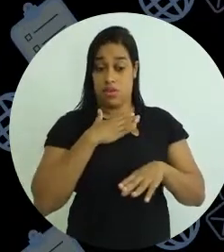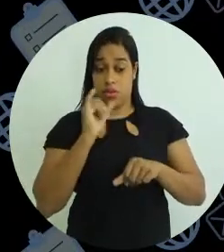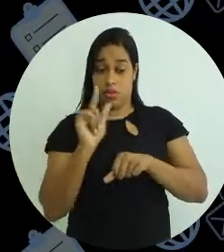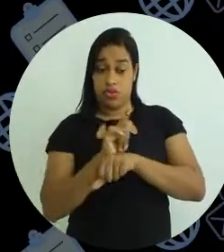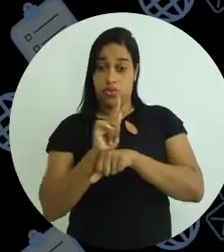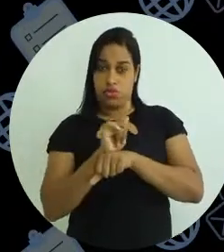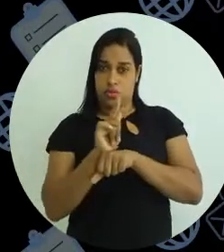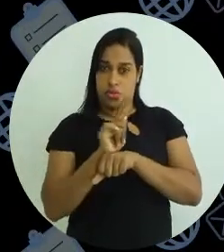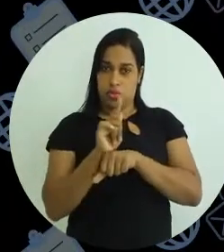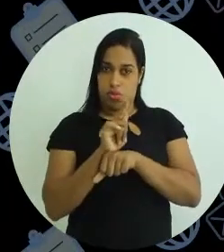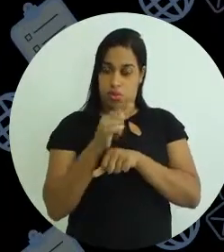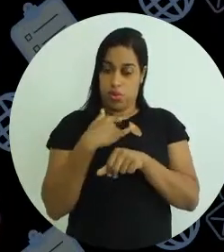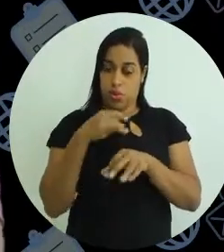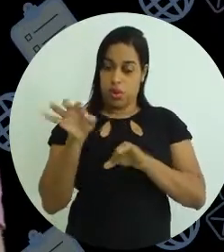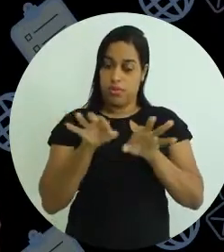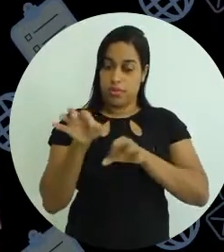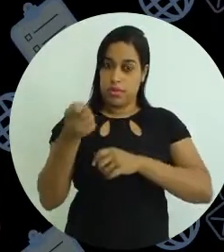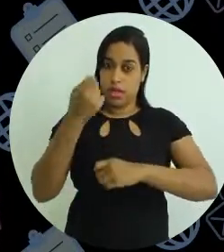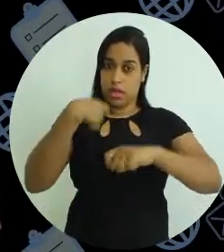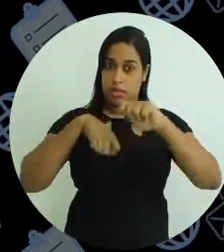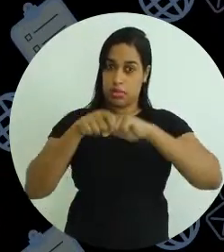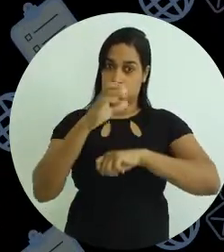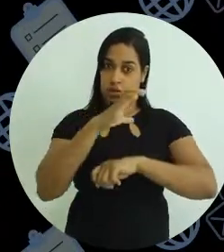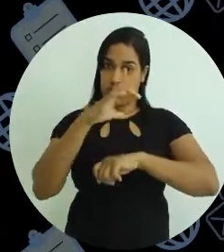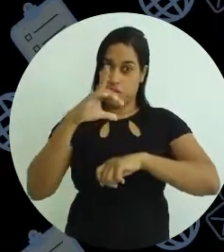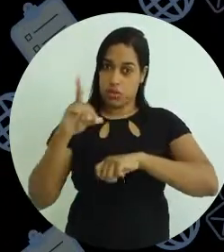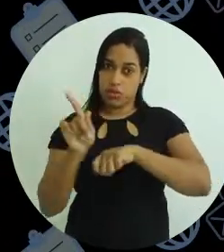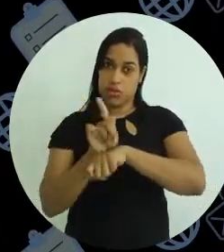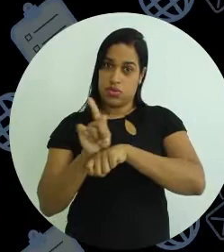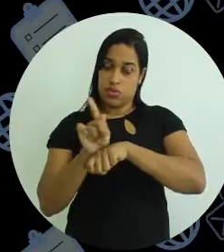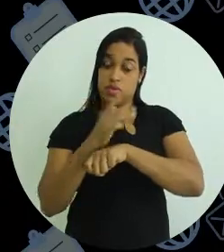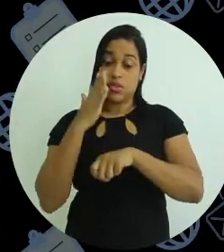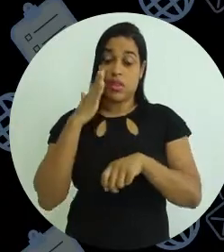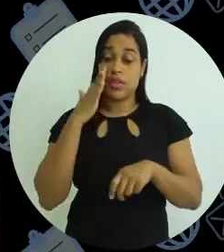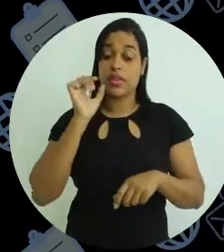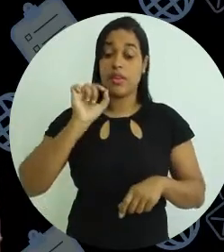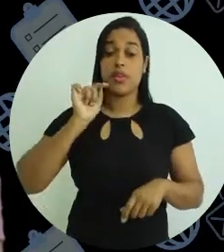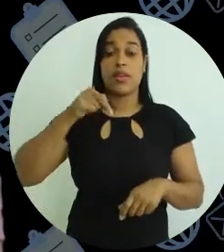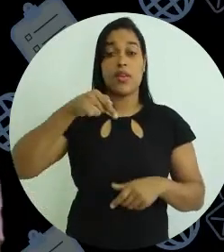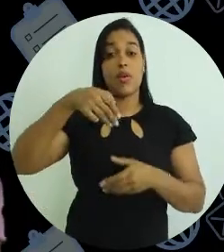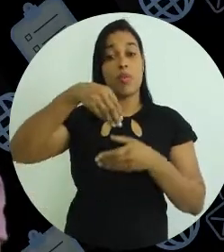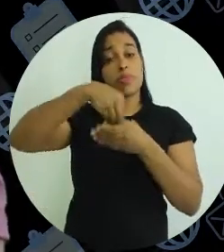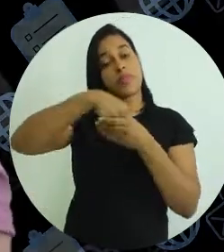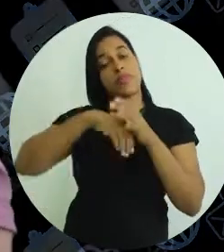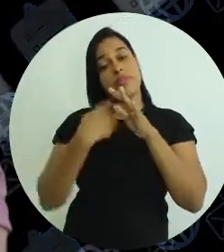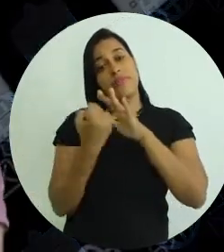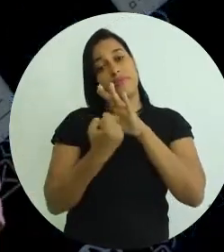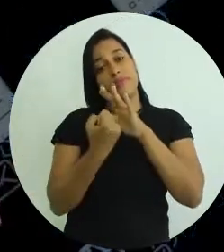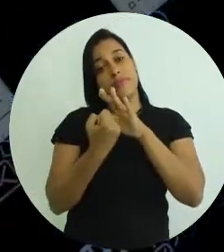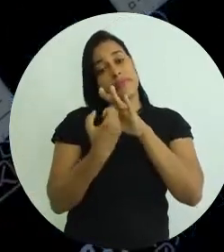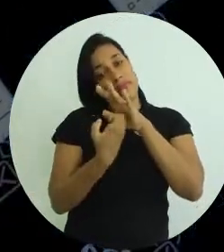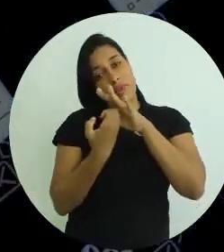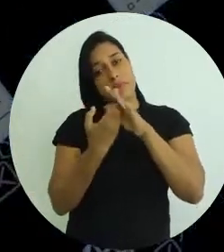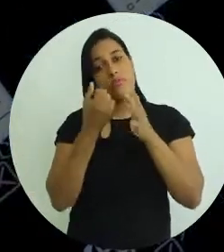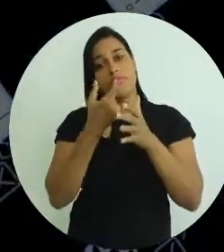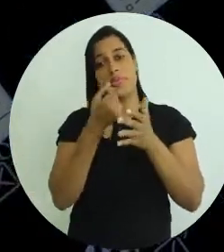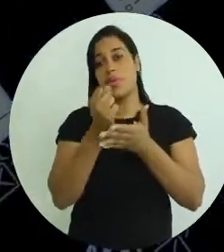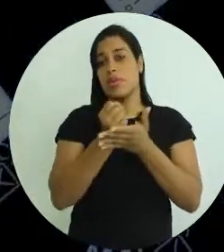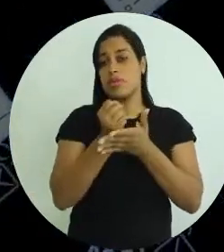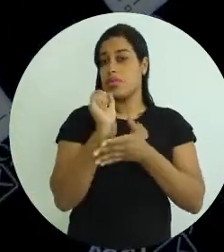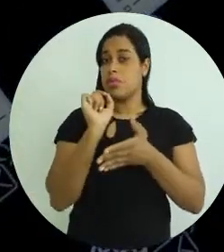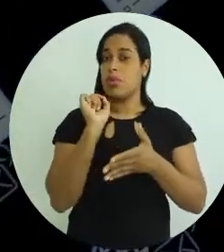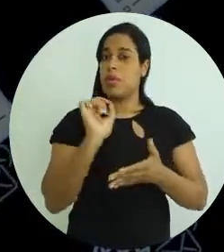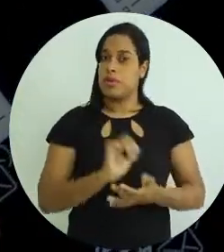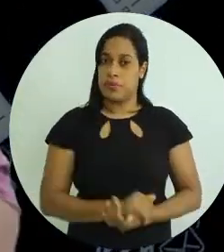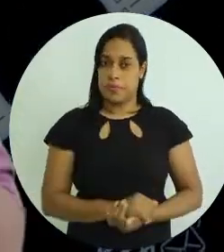posição um pouco mais acima, né, de coordenação e gerência, entender o que é que acontece dentro da farmácia. Então, como o